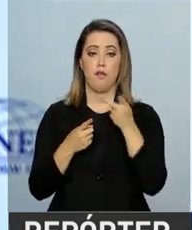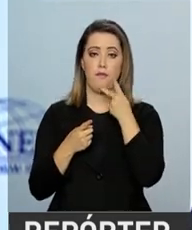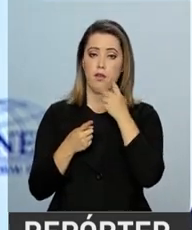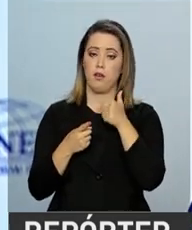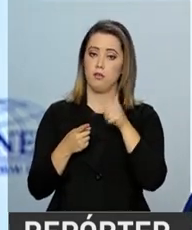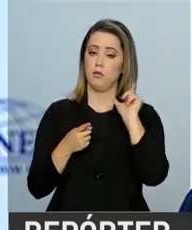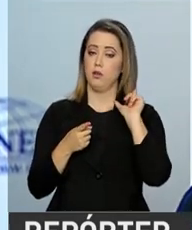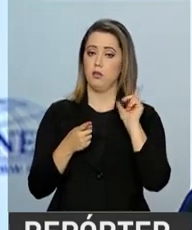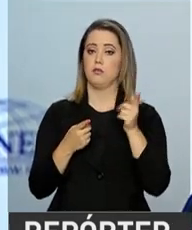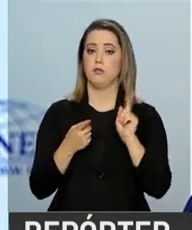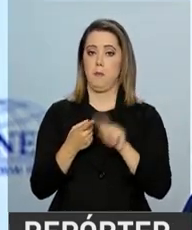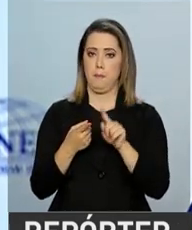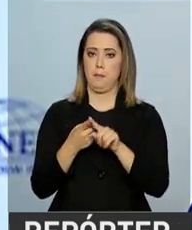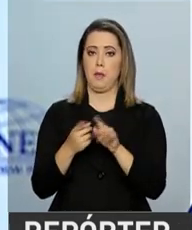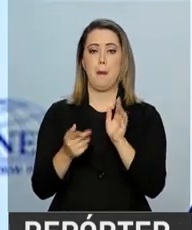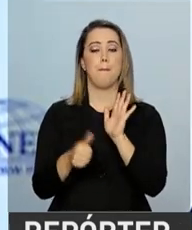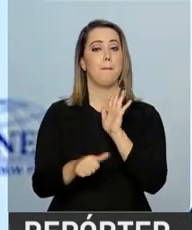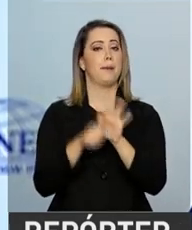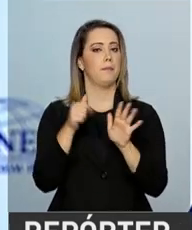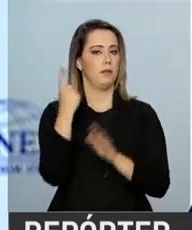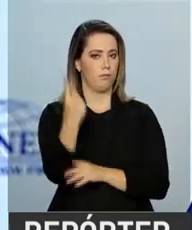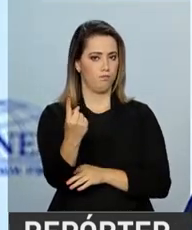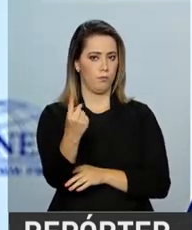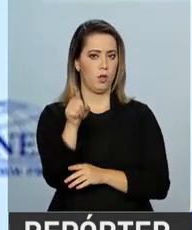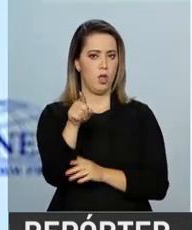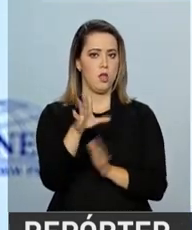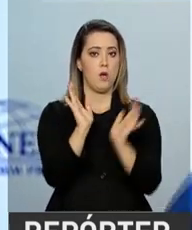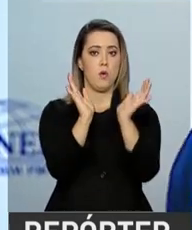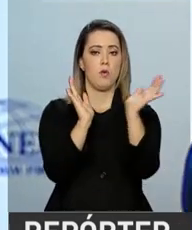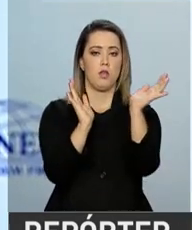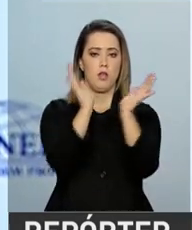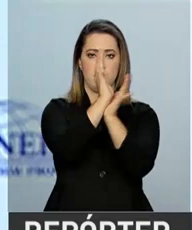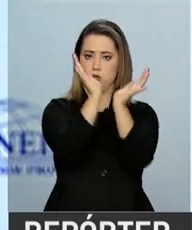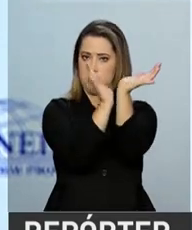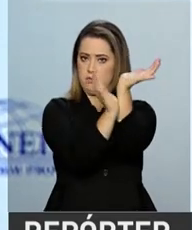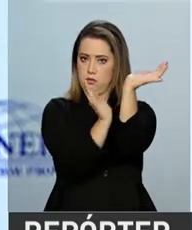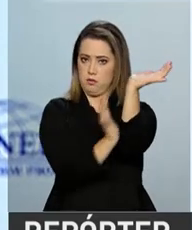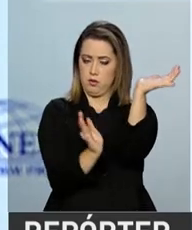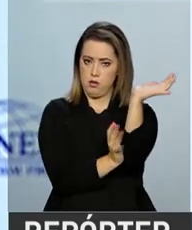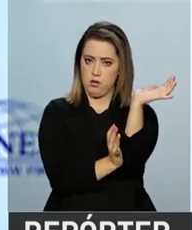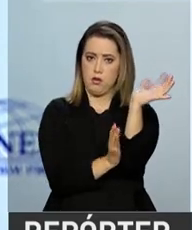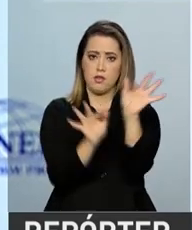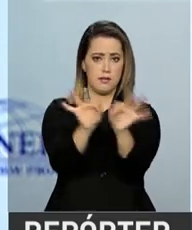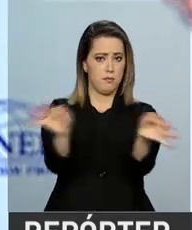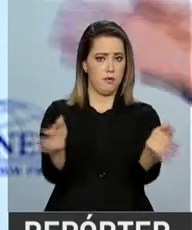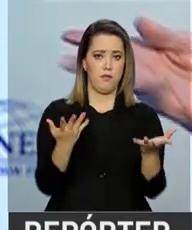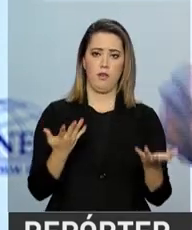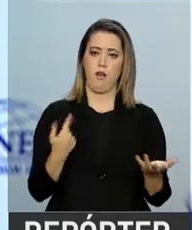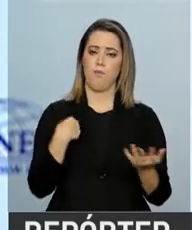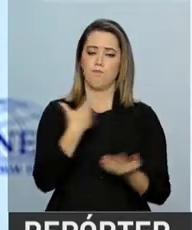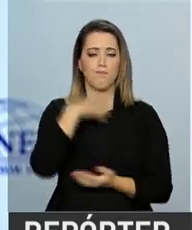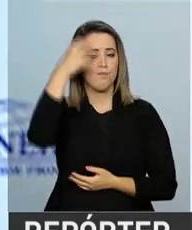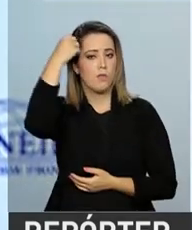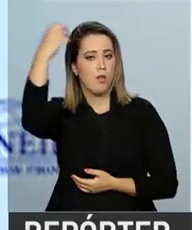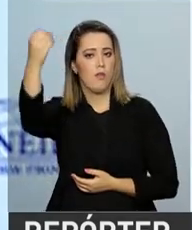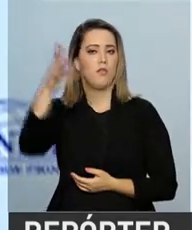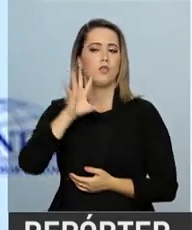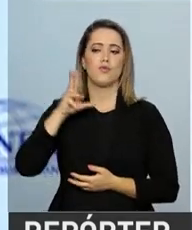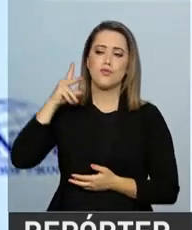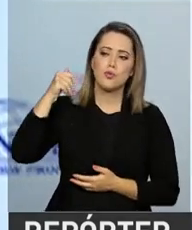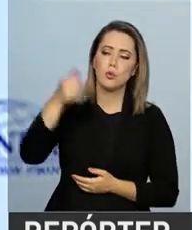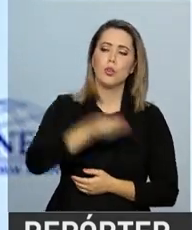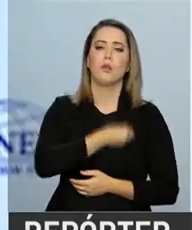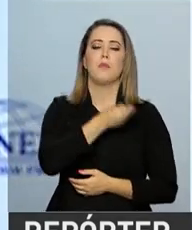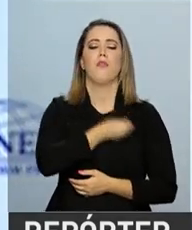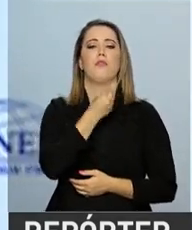a desburocratização. E eu registro que nas viagens todas que fiz ao longo do tempo como presidente da Câmara, como